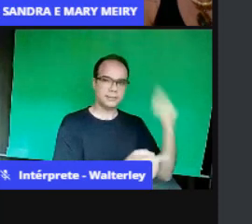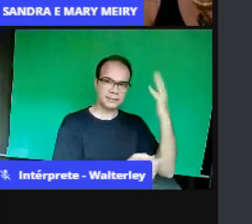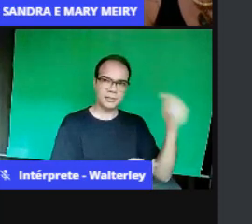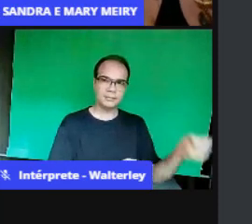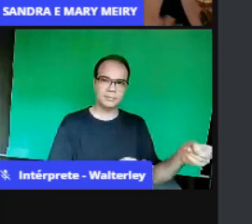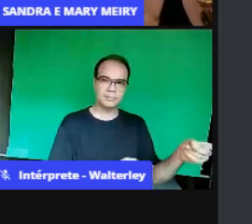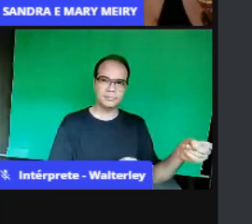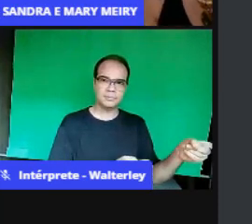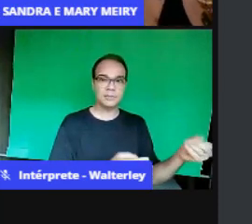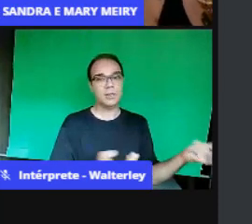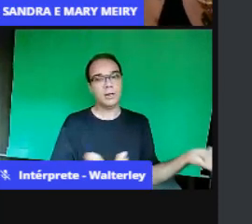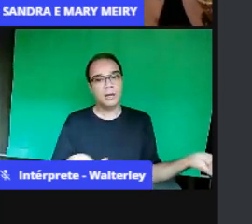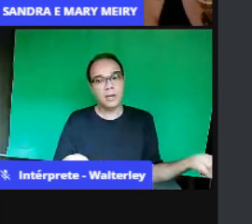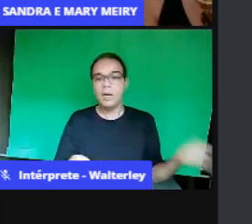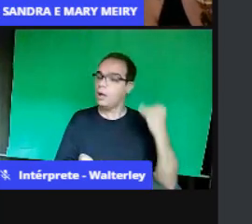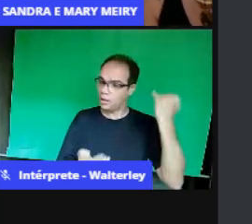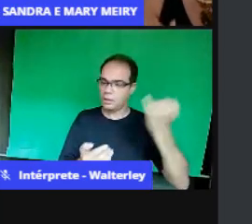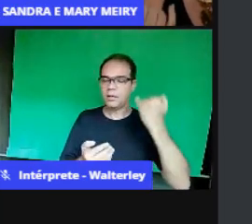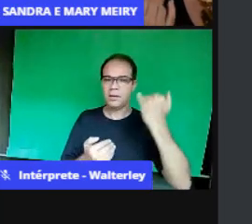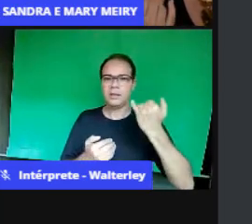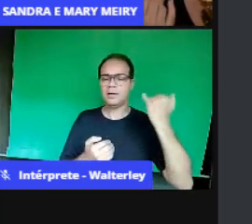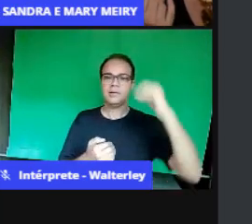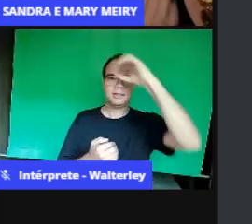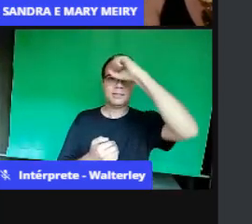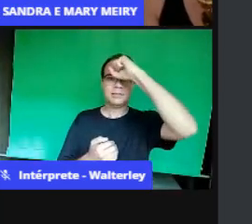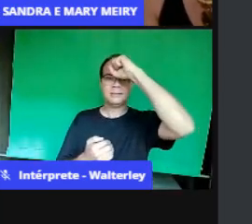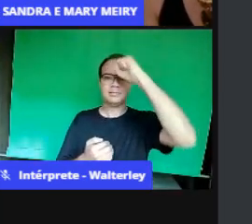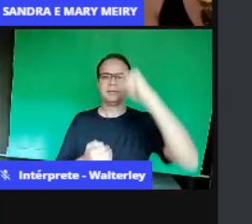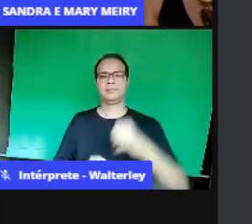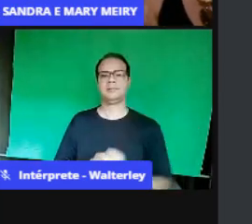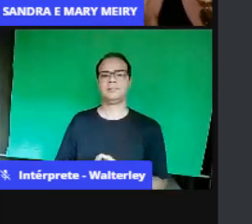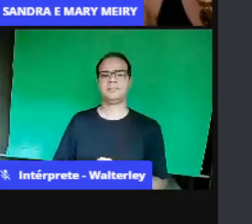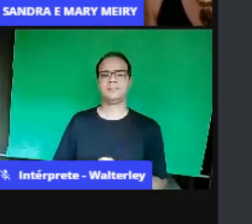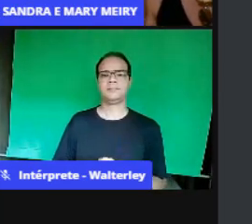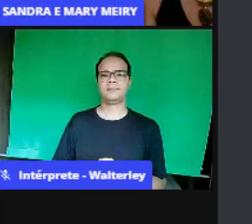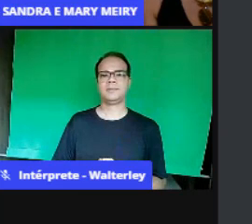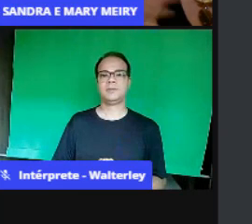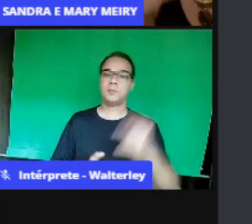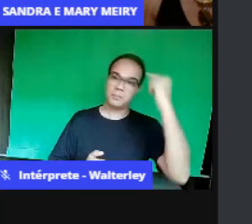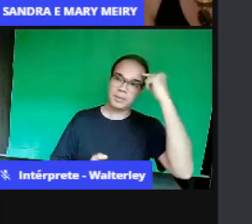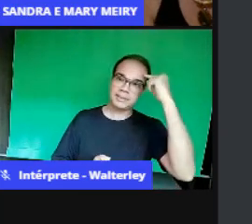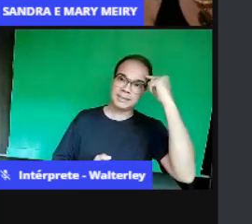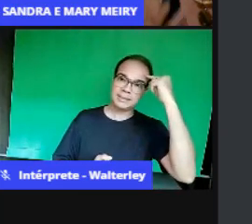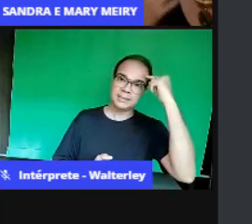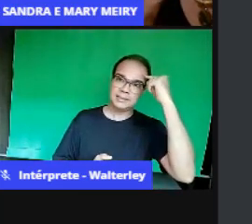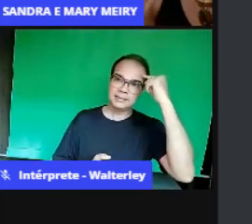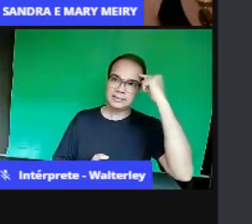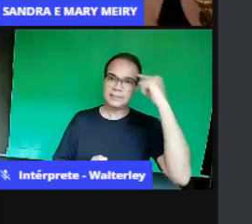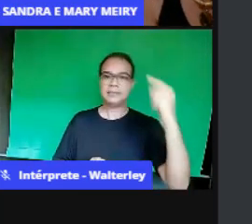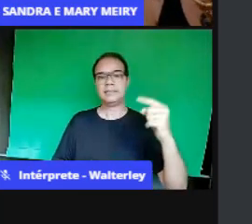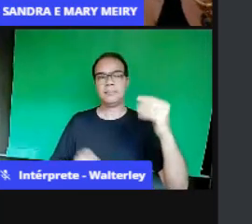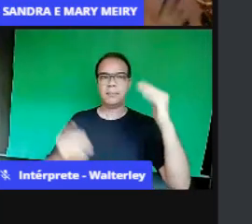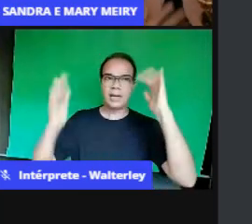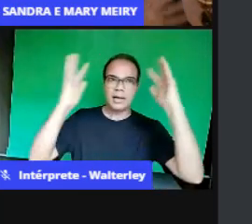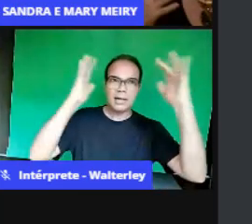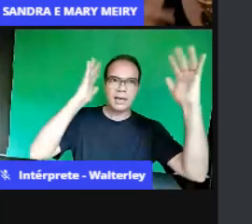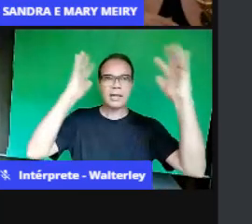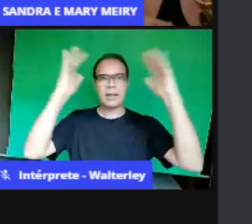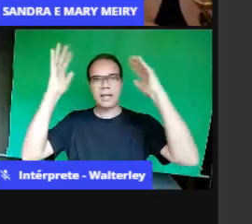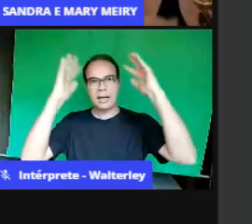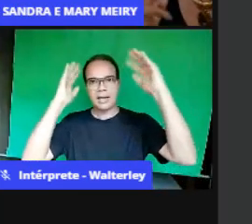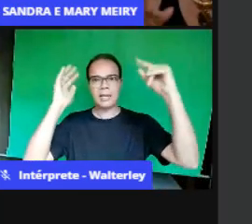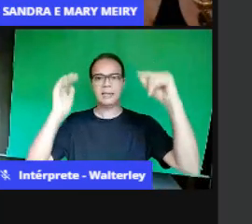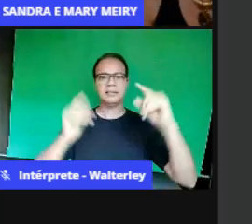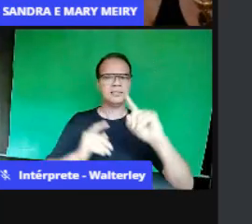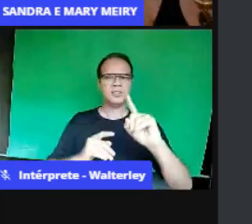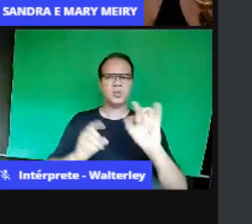é importante. Então, quando se fala de raciocínio lógico, se fala de uma situação abrangente, não só da